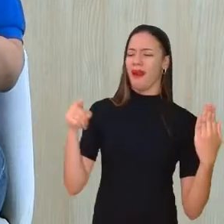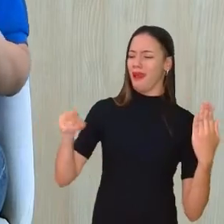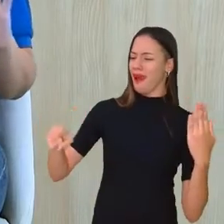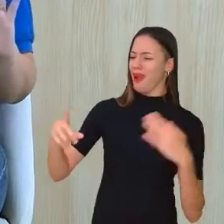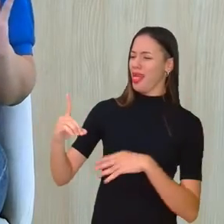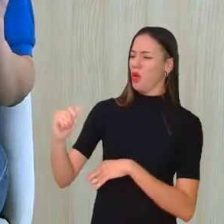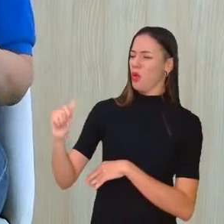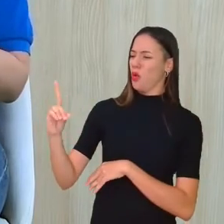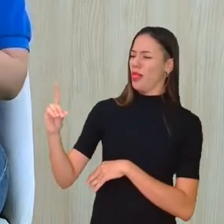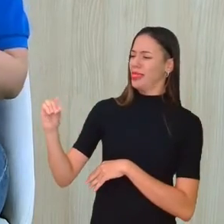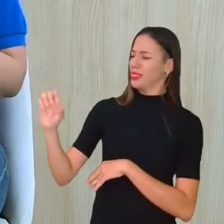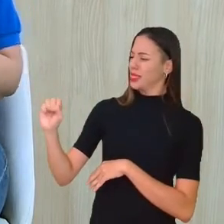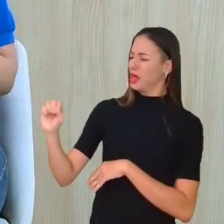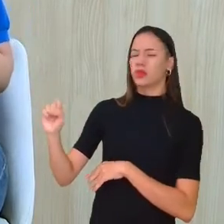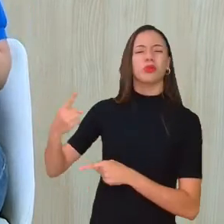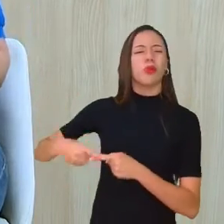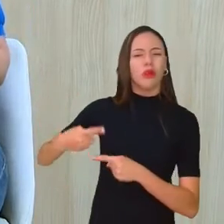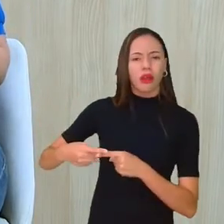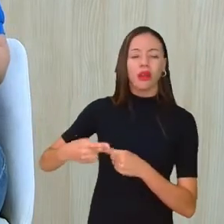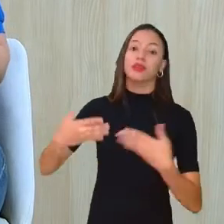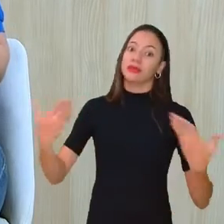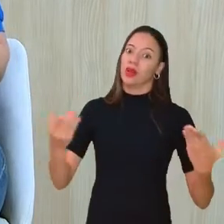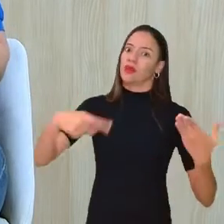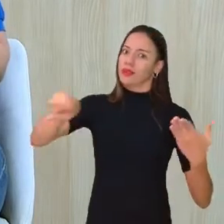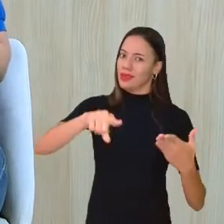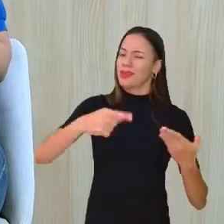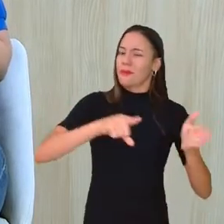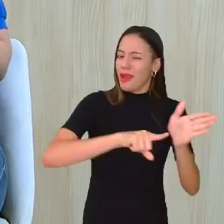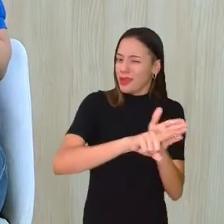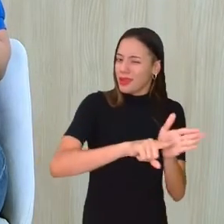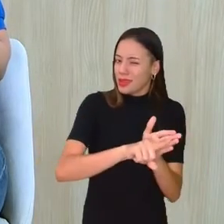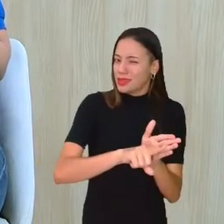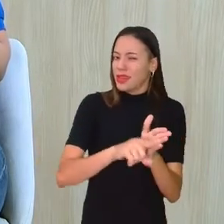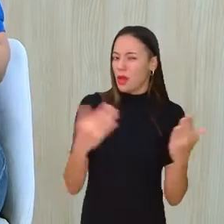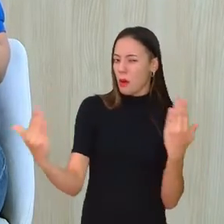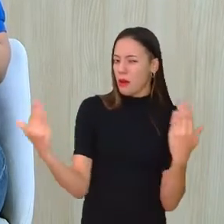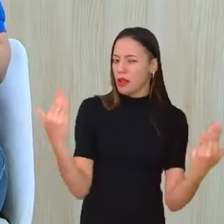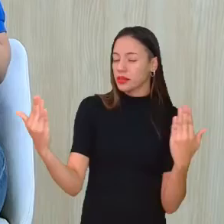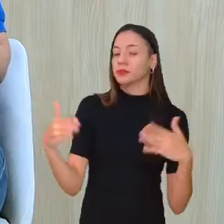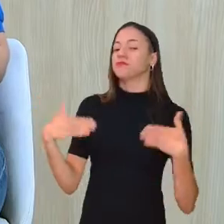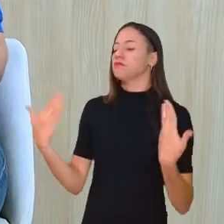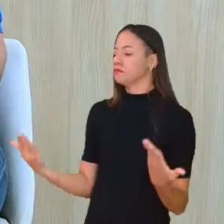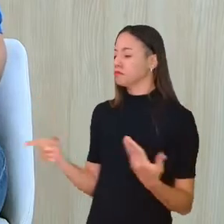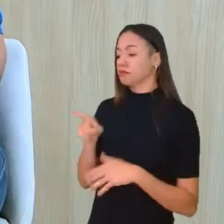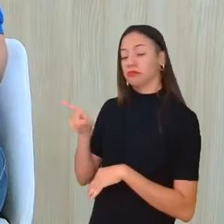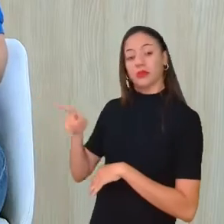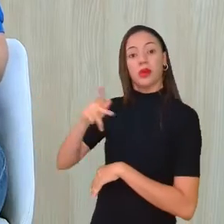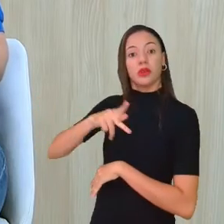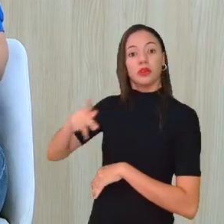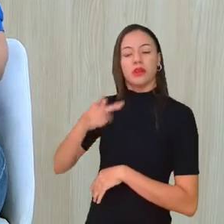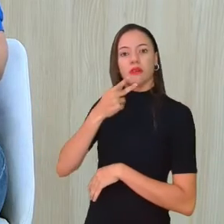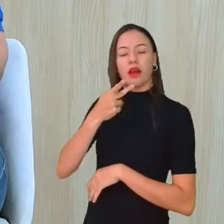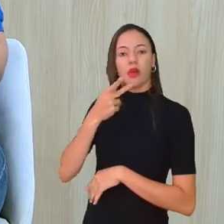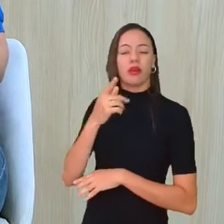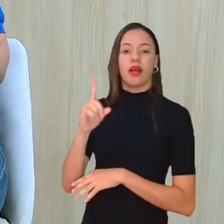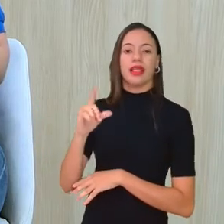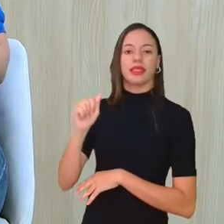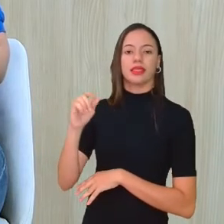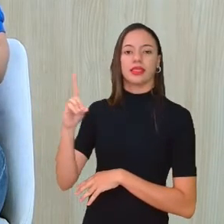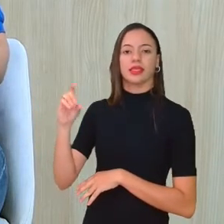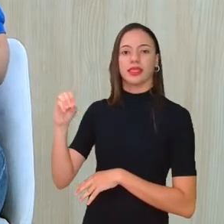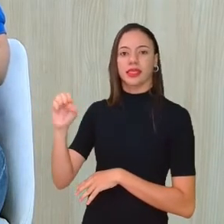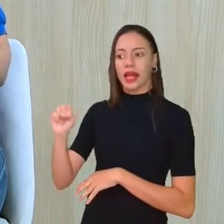Já fica aí como googlada para eles. Exatamente, né? Então, como a professora Carla está dizendo, essa quantidade de dados é tão grande que